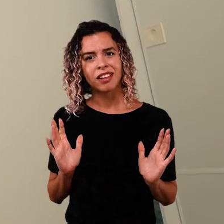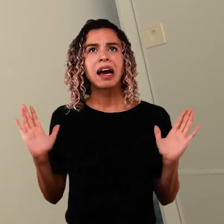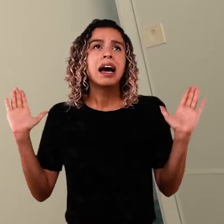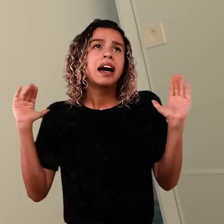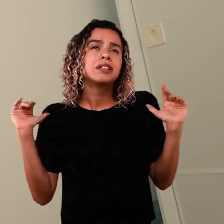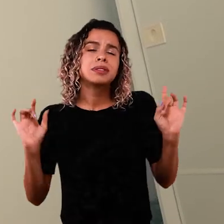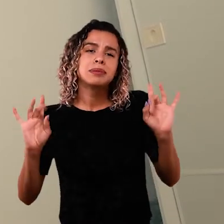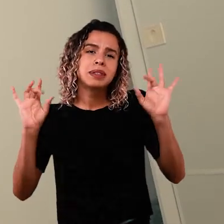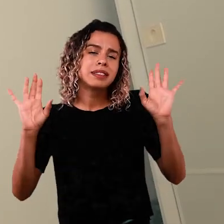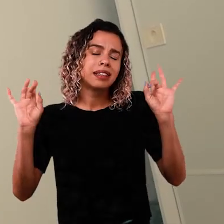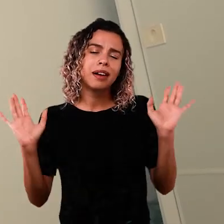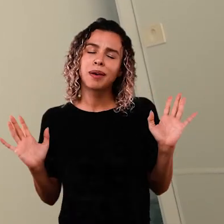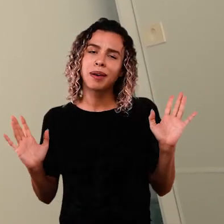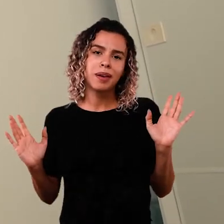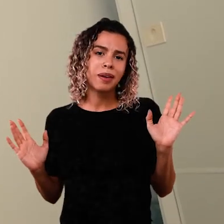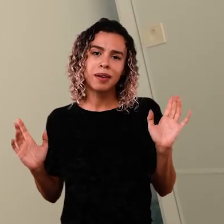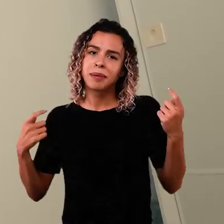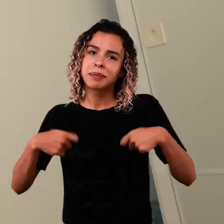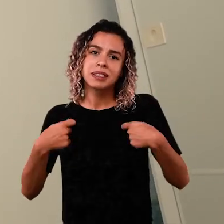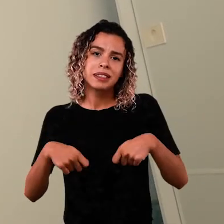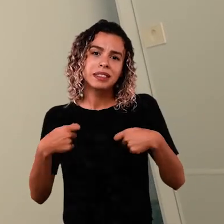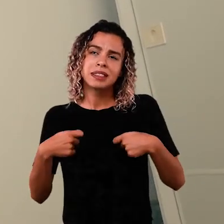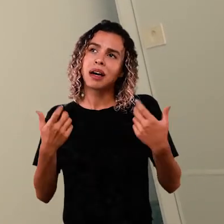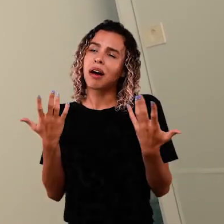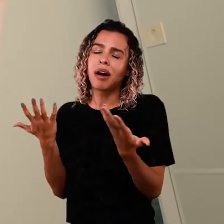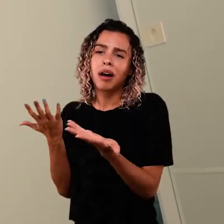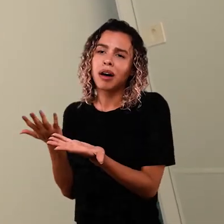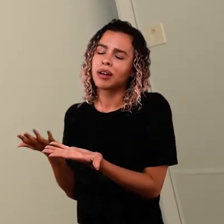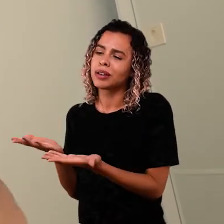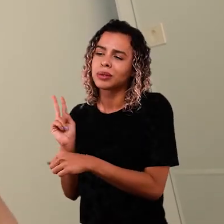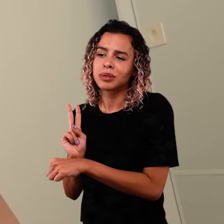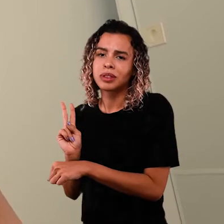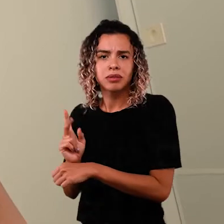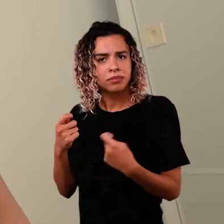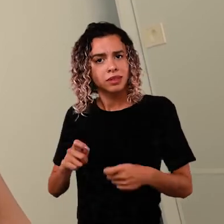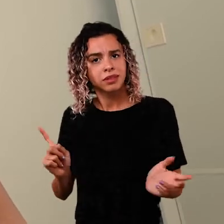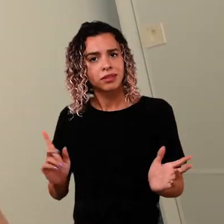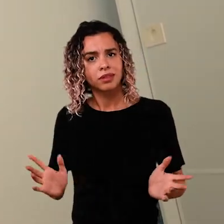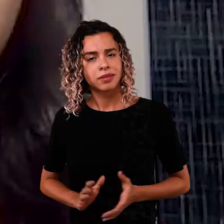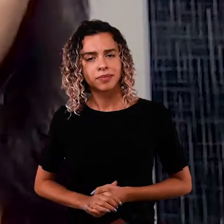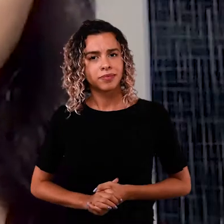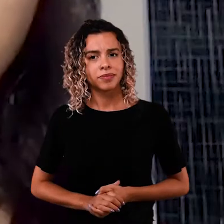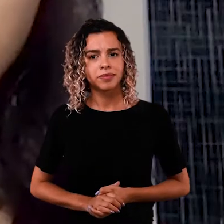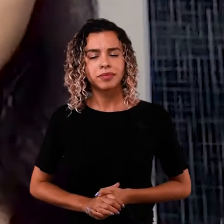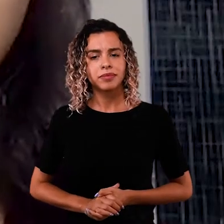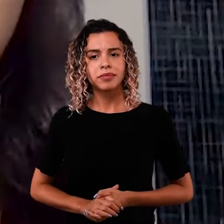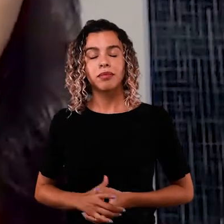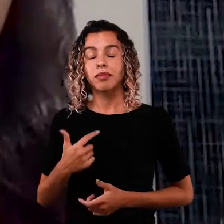como o anjinho azul que precisa ser colocado num pedestal porque é muito frágil. Alice. E eu